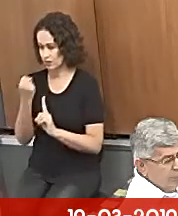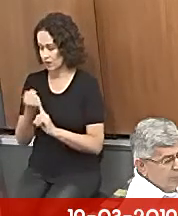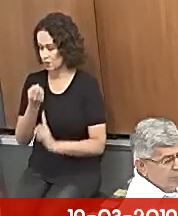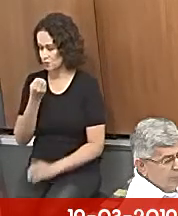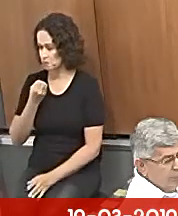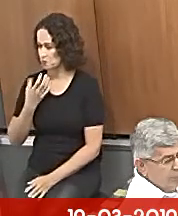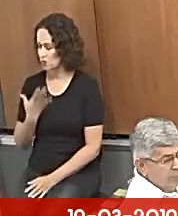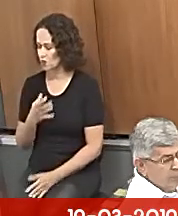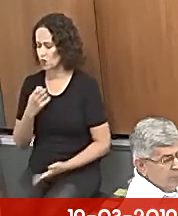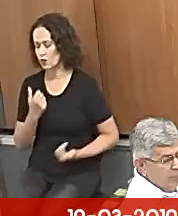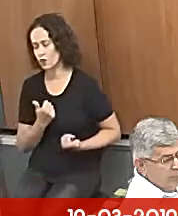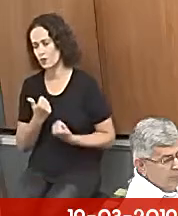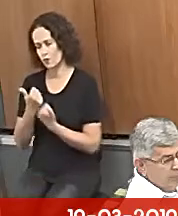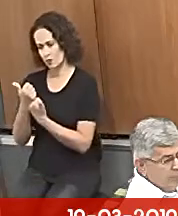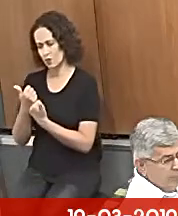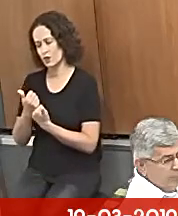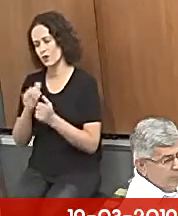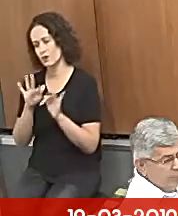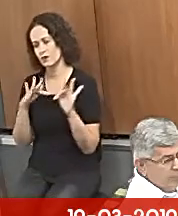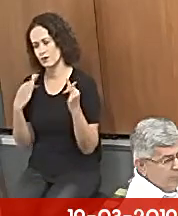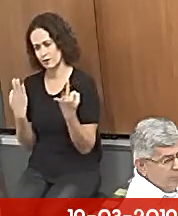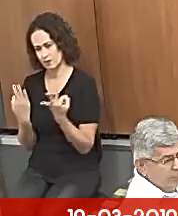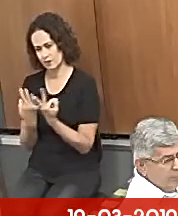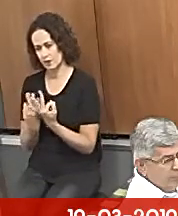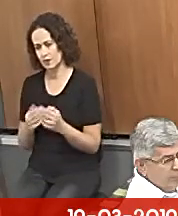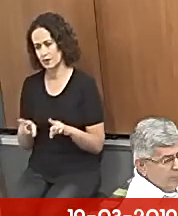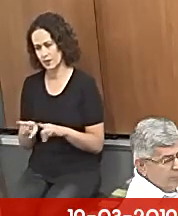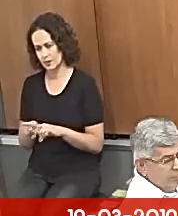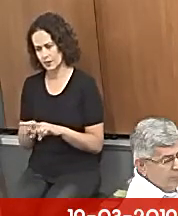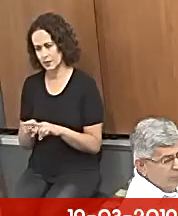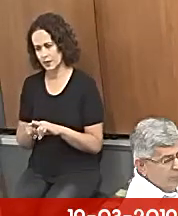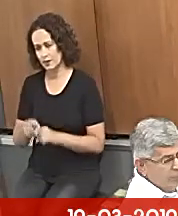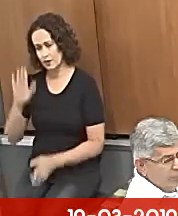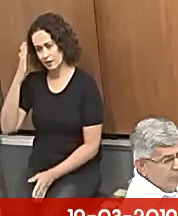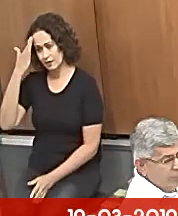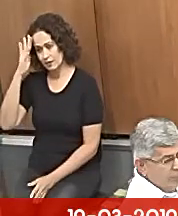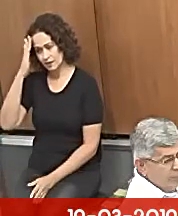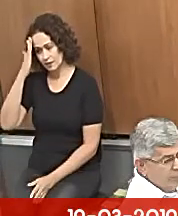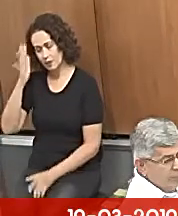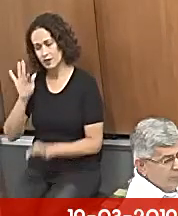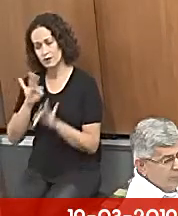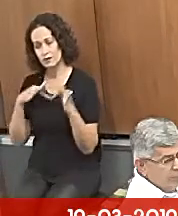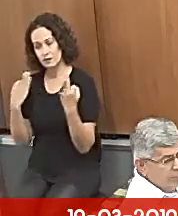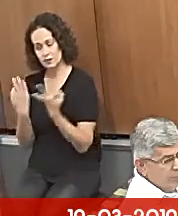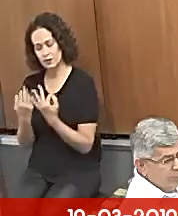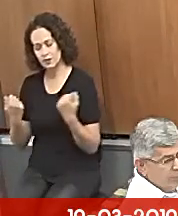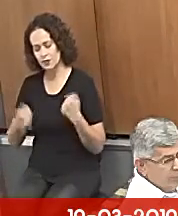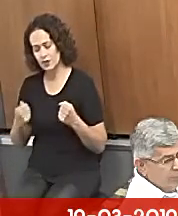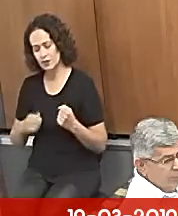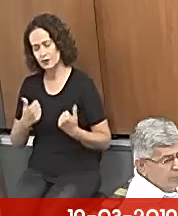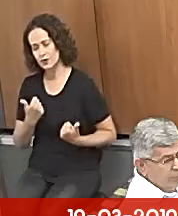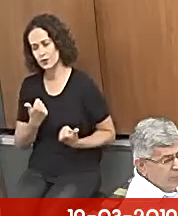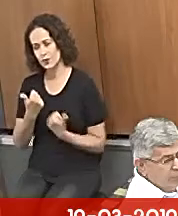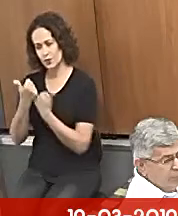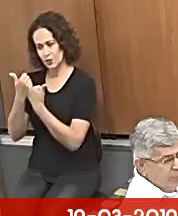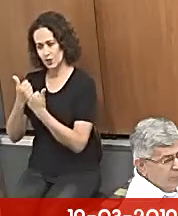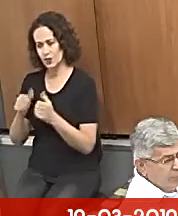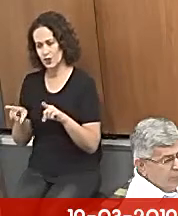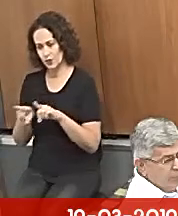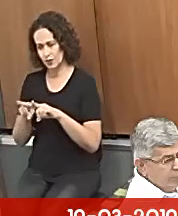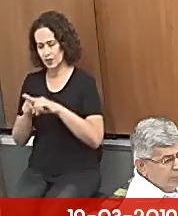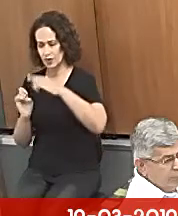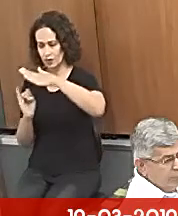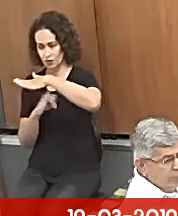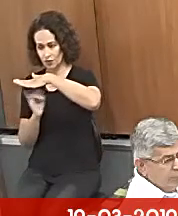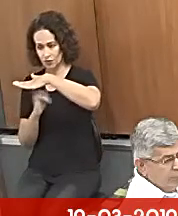apoiamos as famílias entendemos que as famílias ela precisa ser ter esse apoio é da instituição